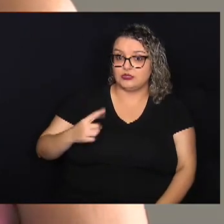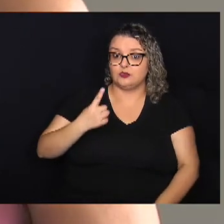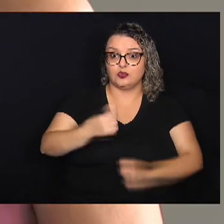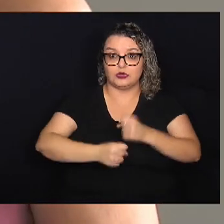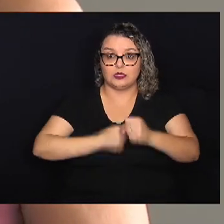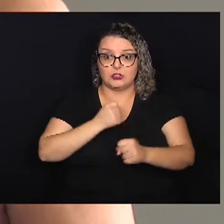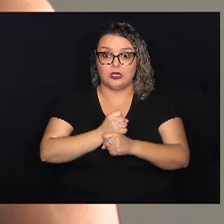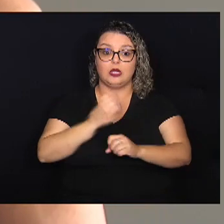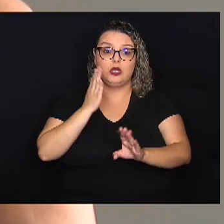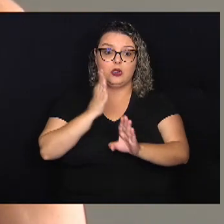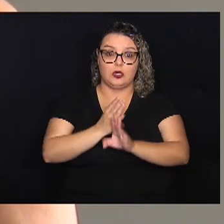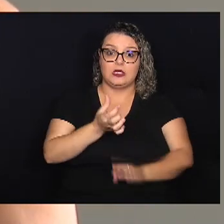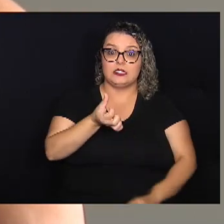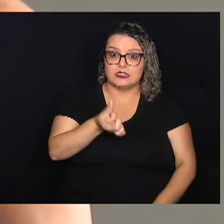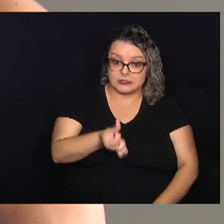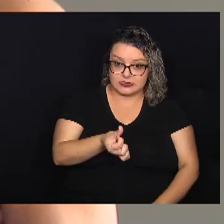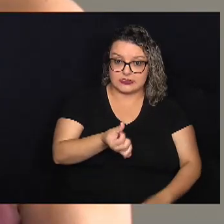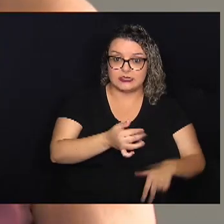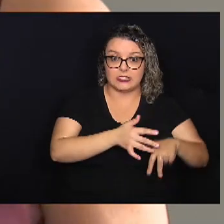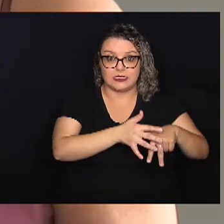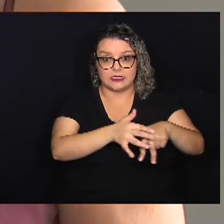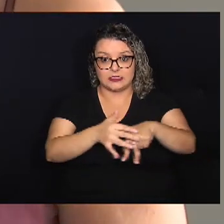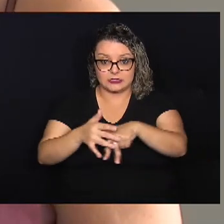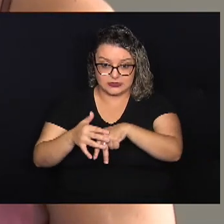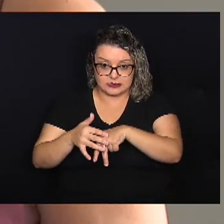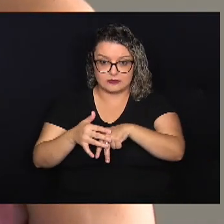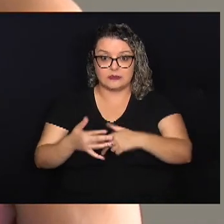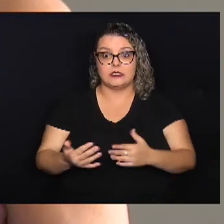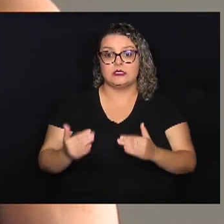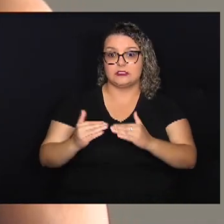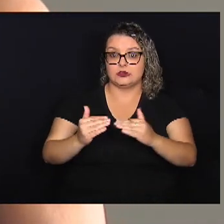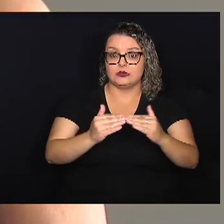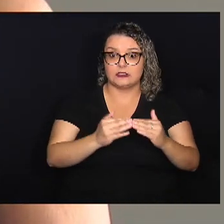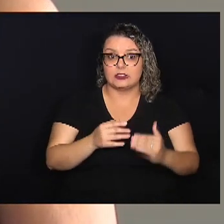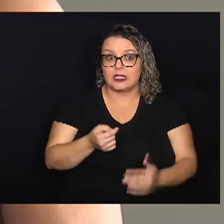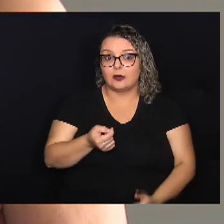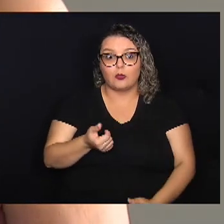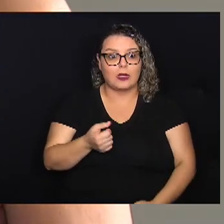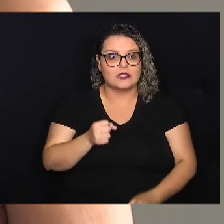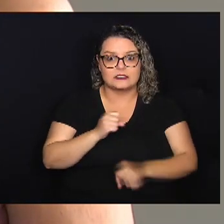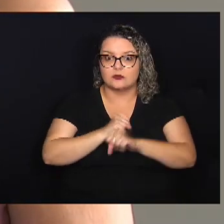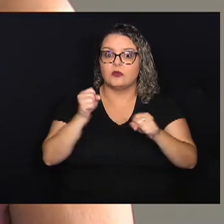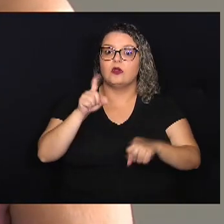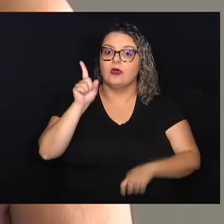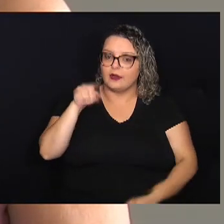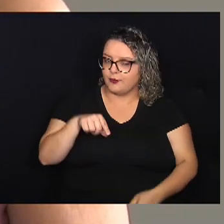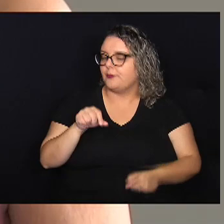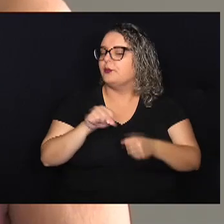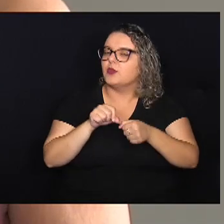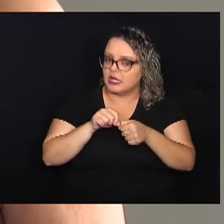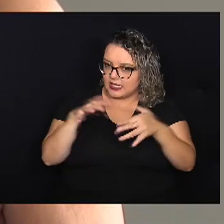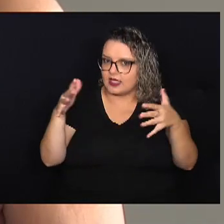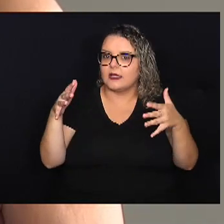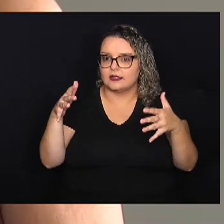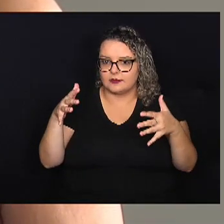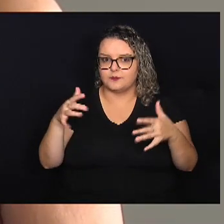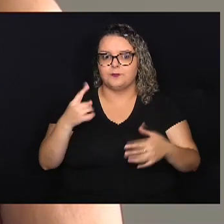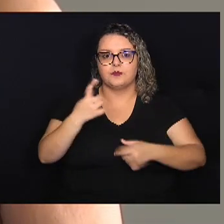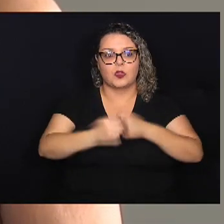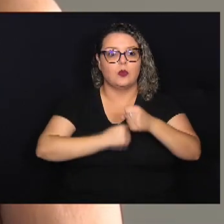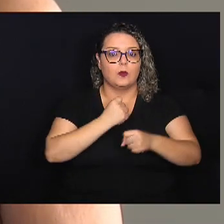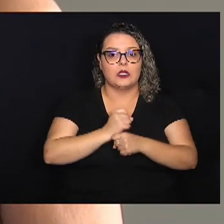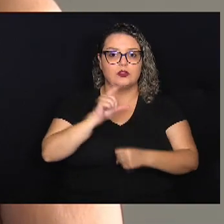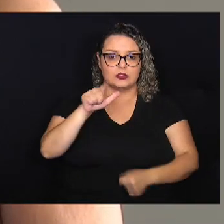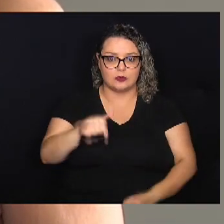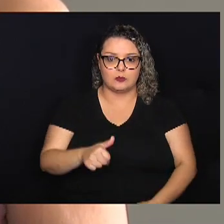encontrei 6 doadores compatíveis, que é praticamente impossível, foi um milagre. E 1 ano depois,